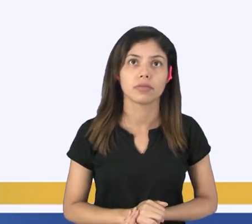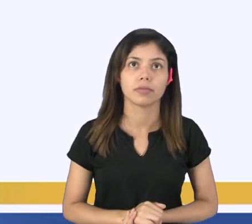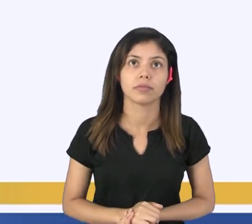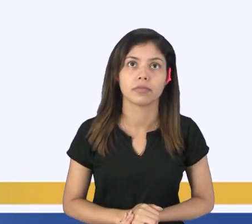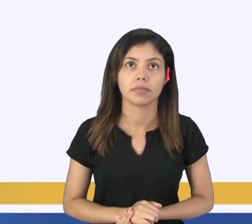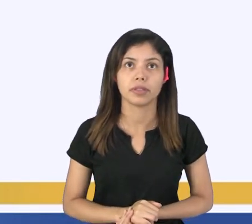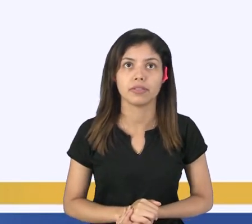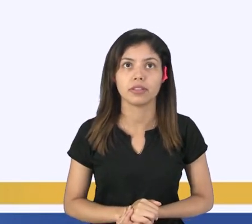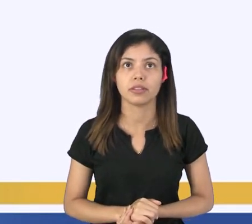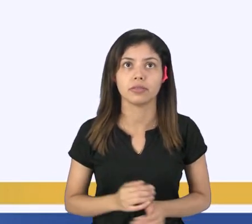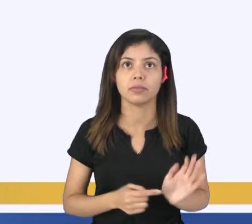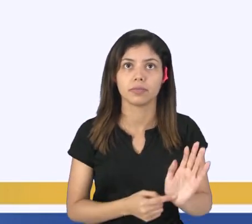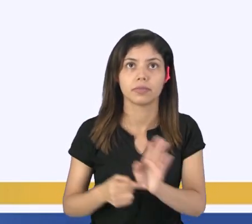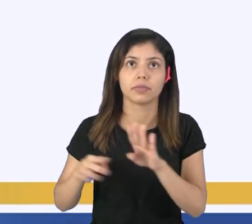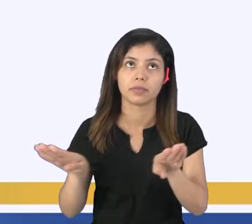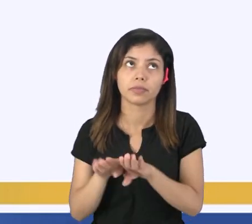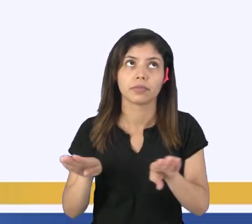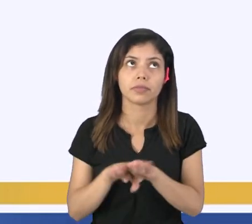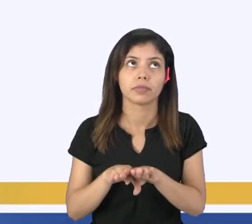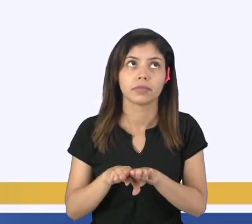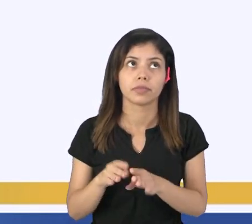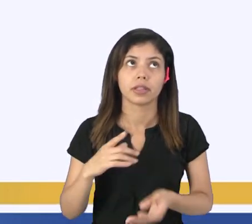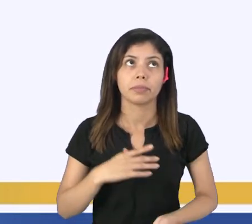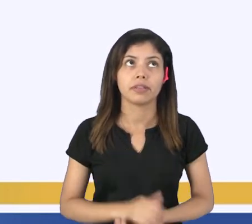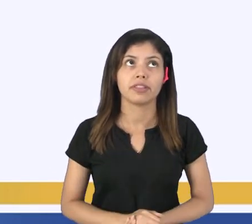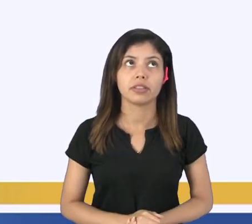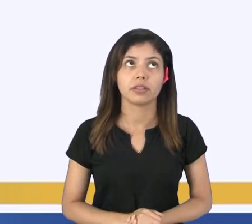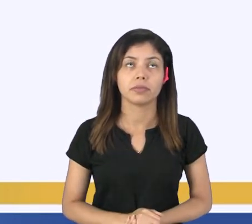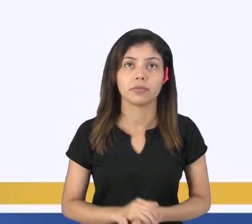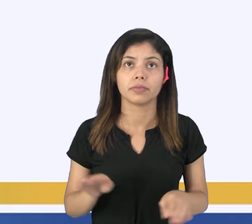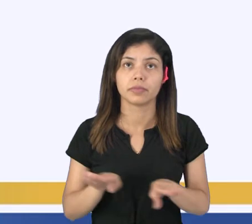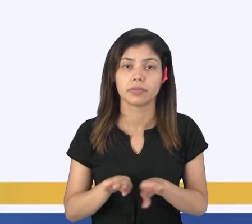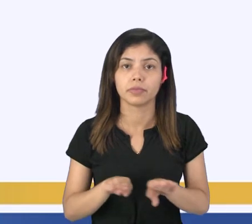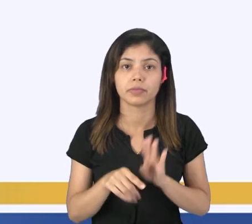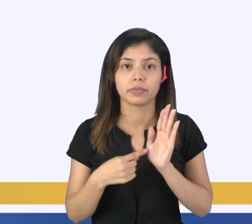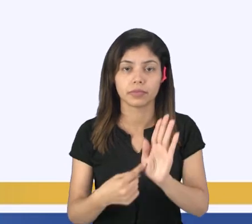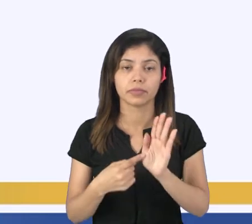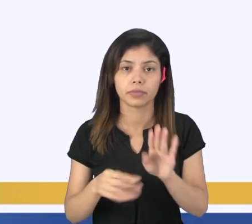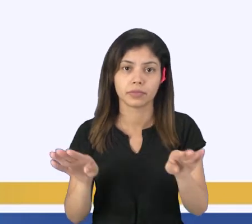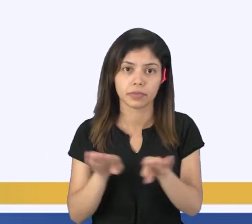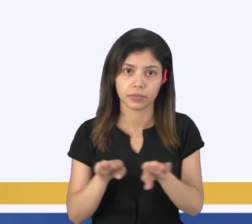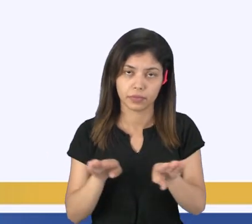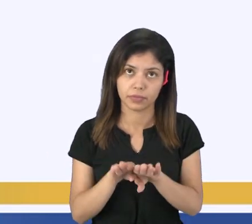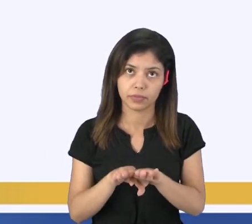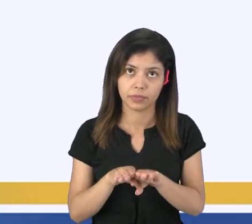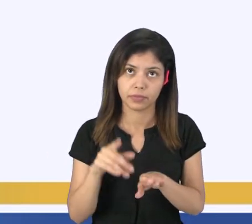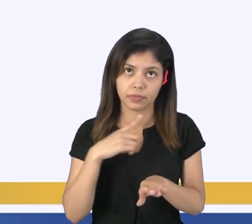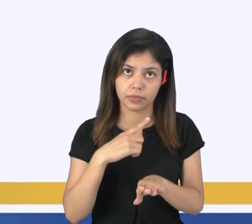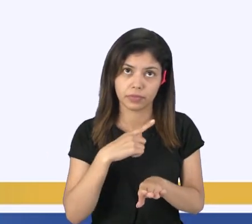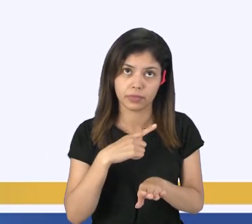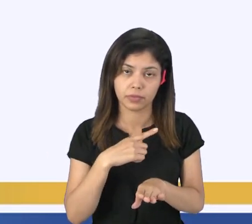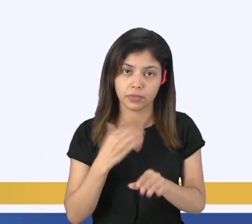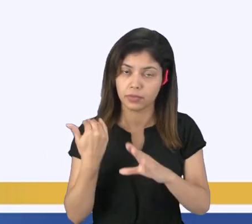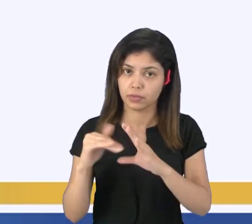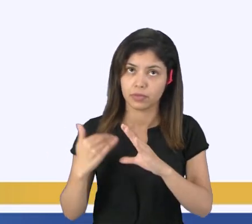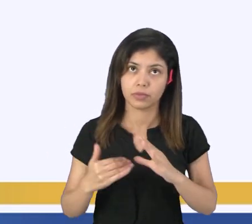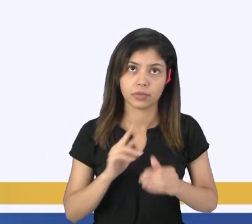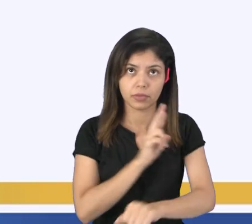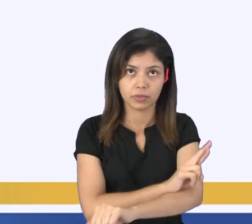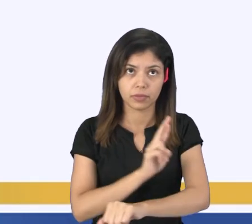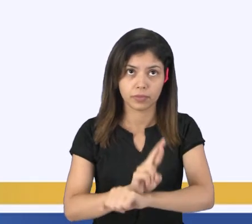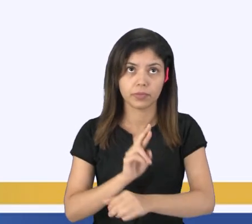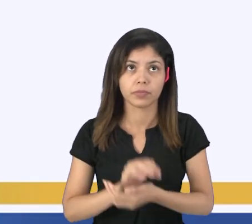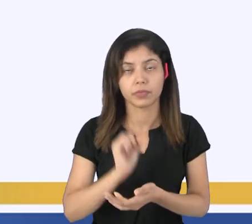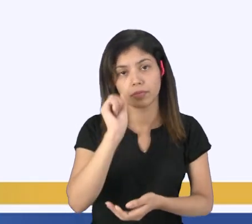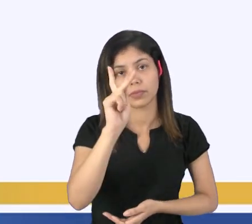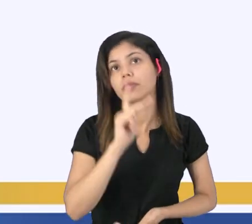preservação, né, da vida diante dessa situação. E você vai colocar, né, nesses cuidados e comportamentos e enviar para o professor de religião,